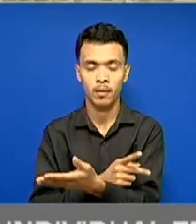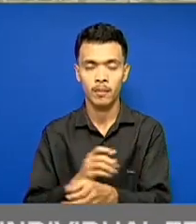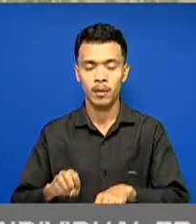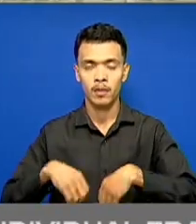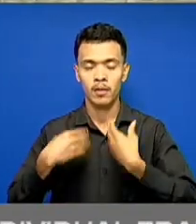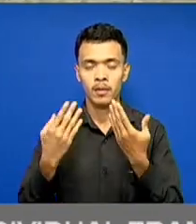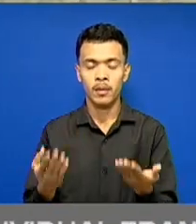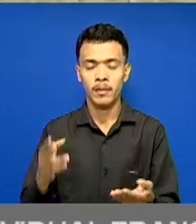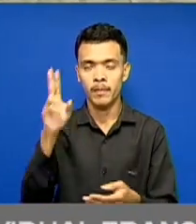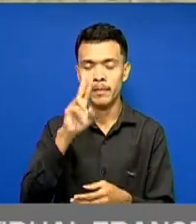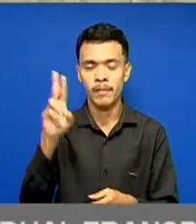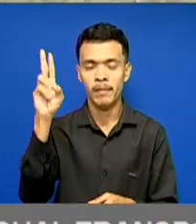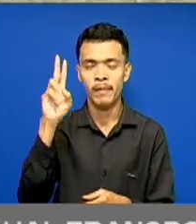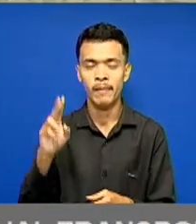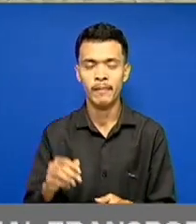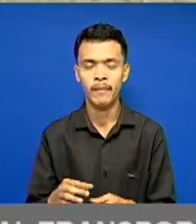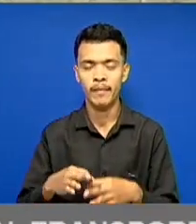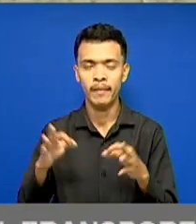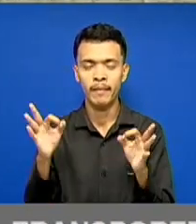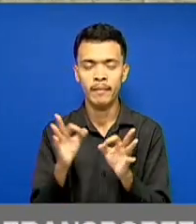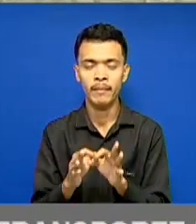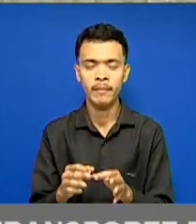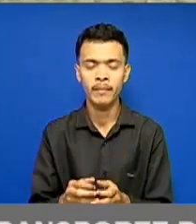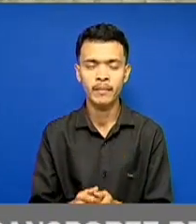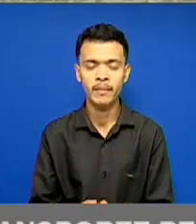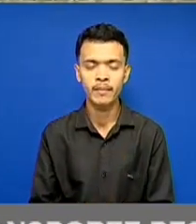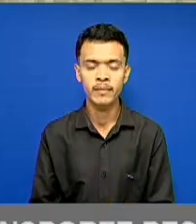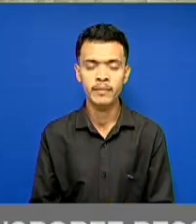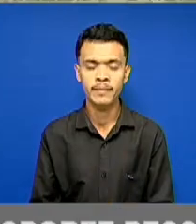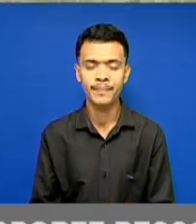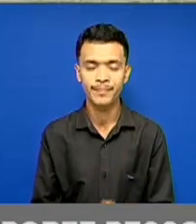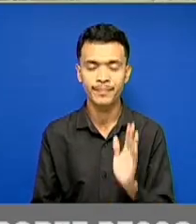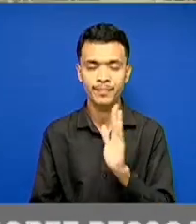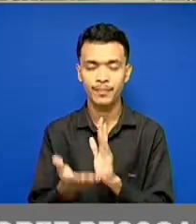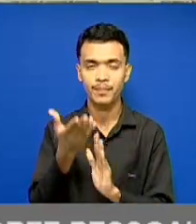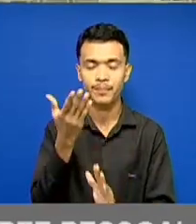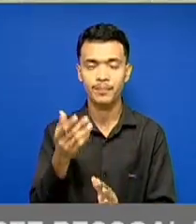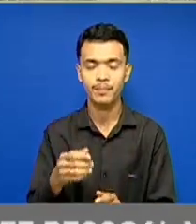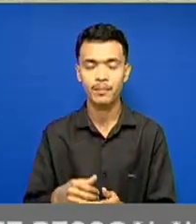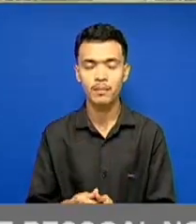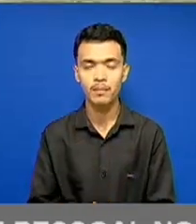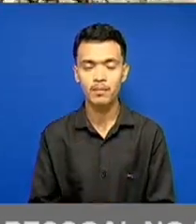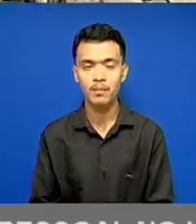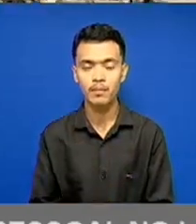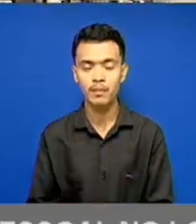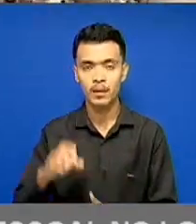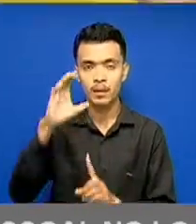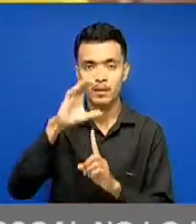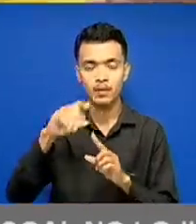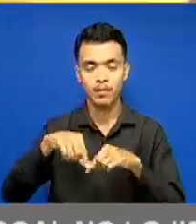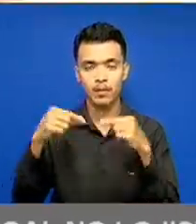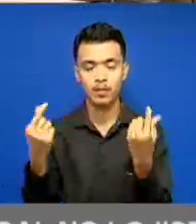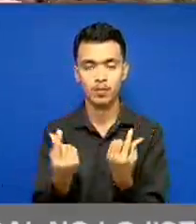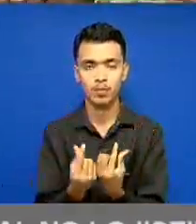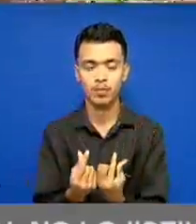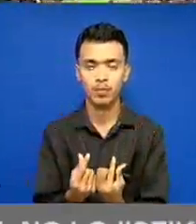uza irane sai fan manera ira hodi haria fan rai rai kri kon sam ai horis para bele hasainya produktividade. Sefi grupo haburas